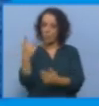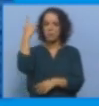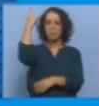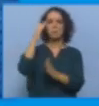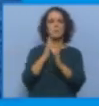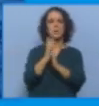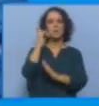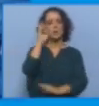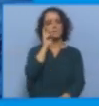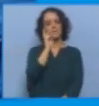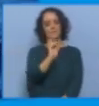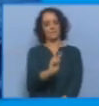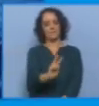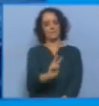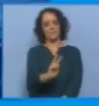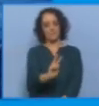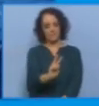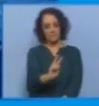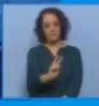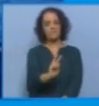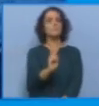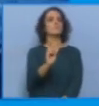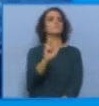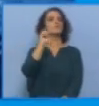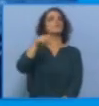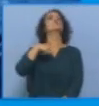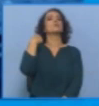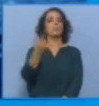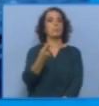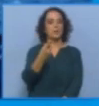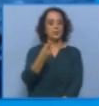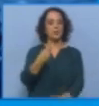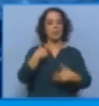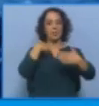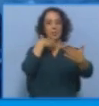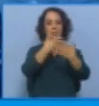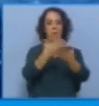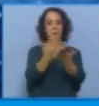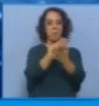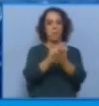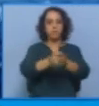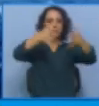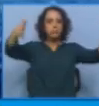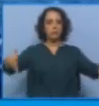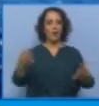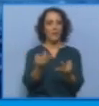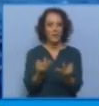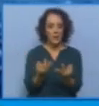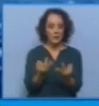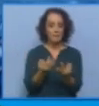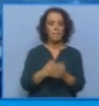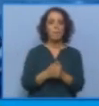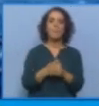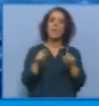generosidade e houve depois abundância de pão naquela casa. Eu acho que é